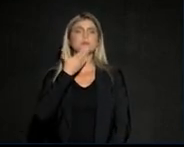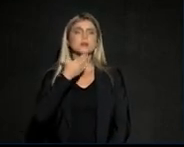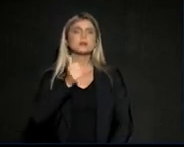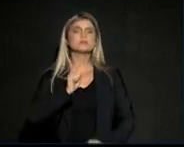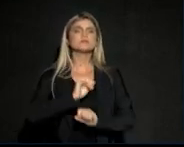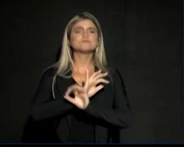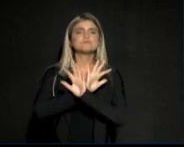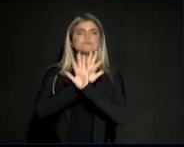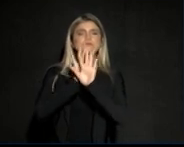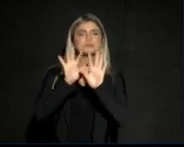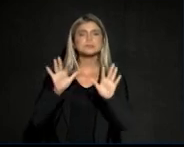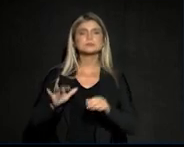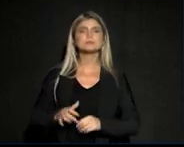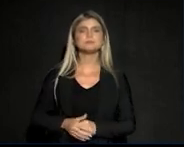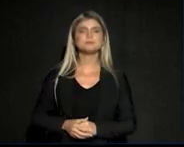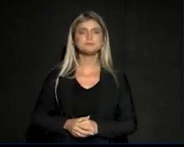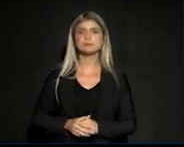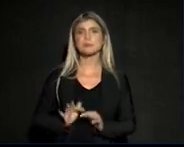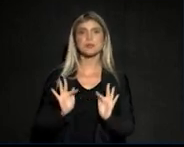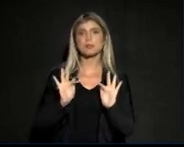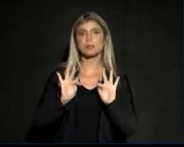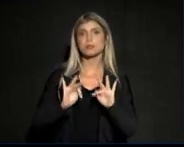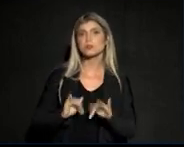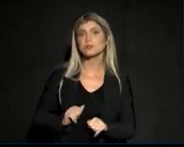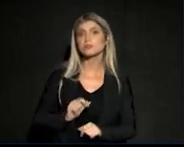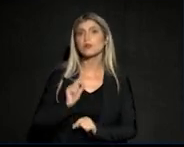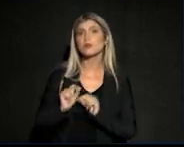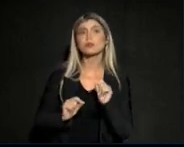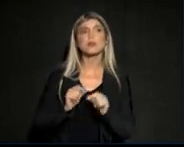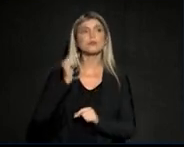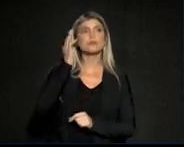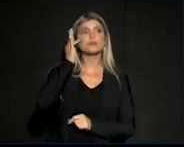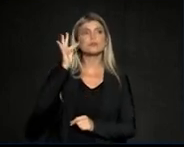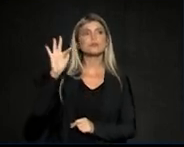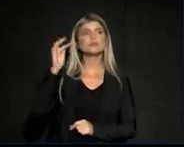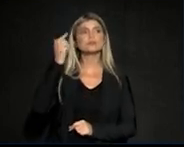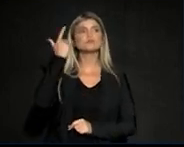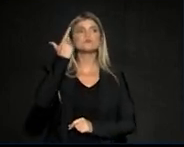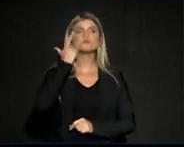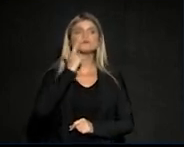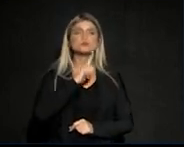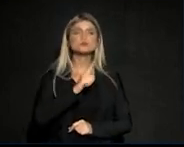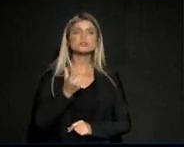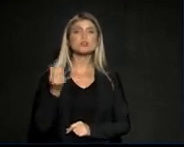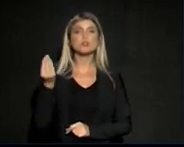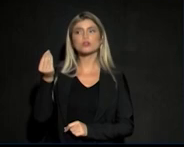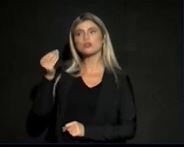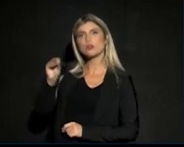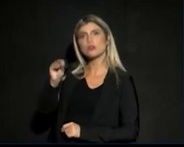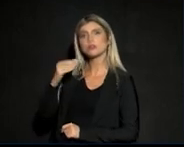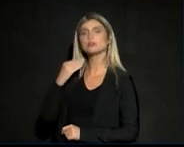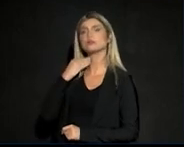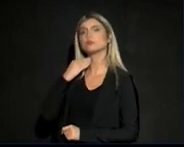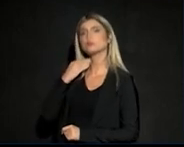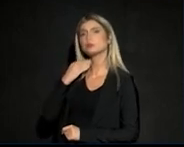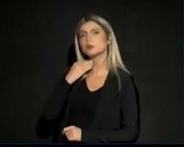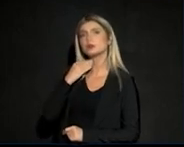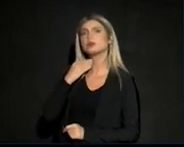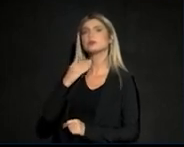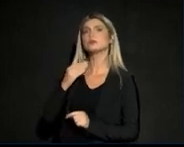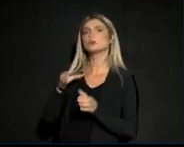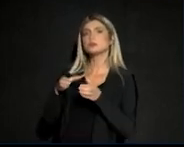de Transparência foram substanciais É mas no final que fica a filosofia a gente conseguiu botar no banco hoje Um Conselho de administração